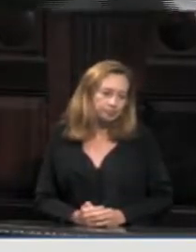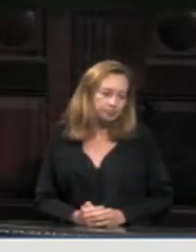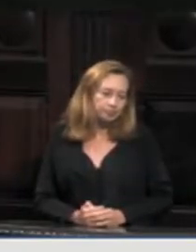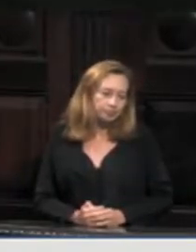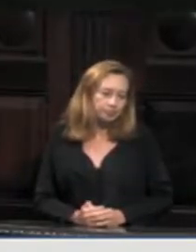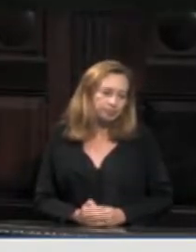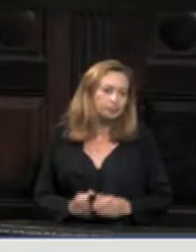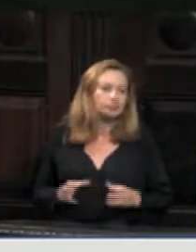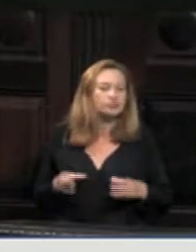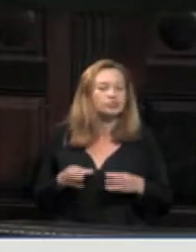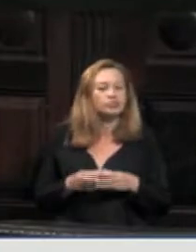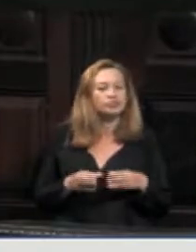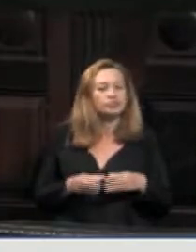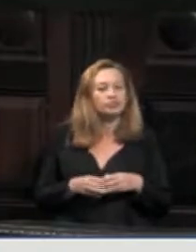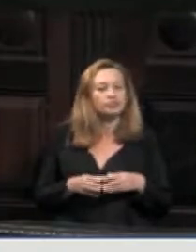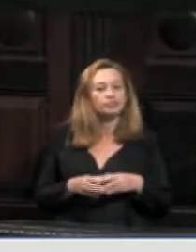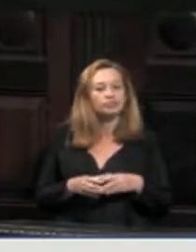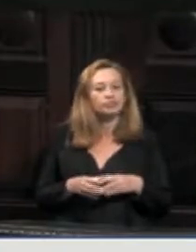Comissão de Orçamento,